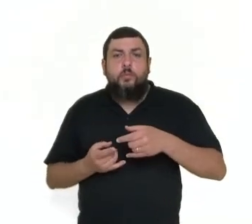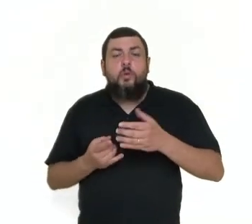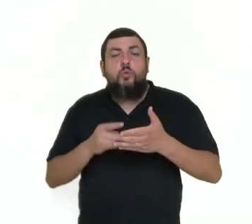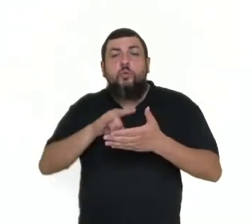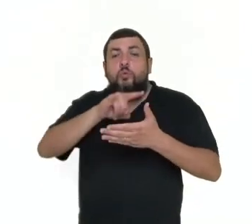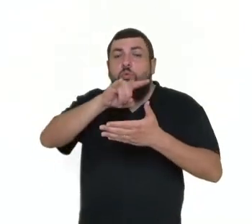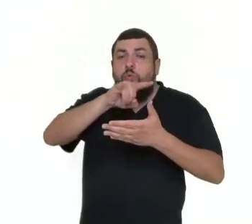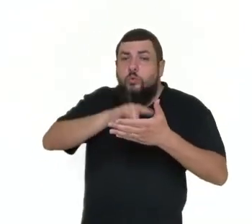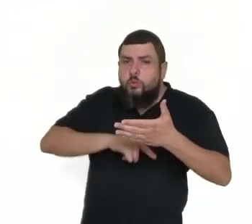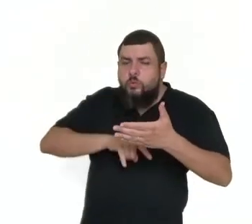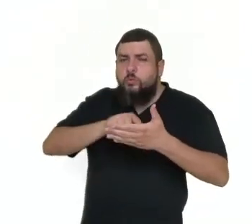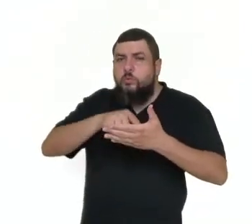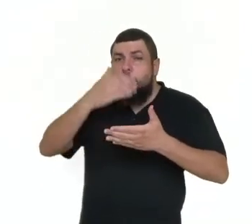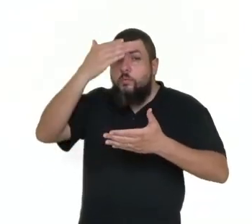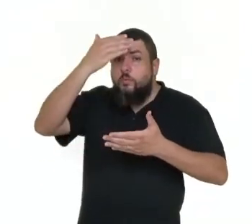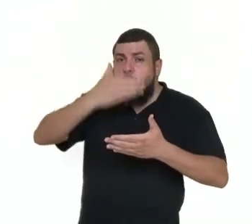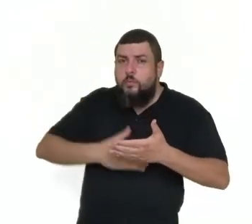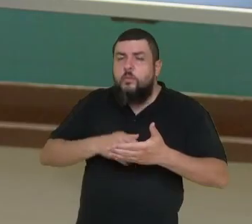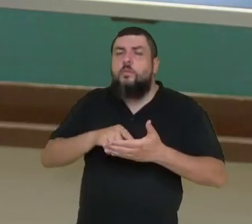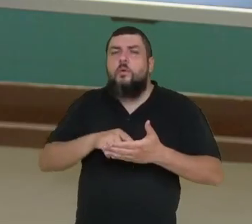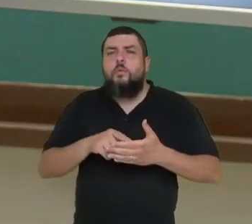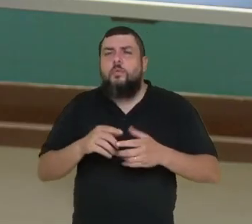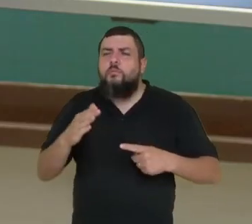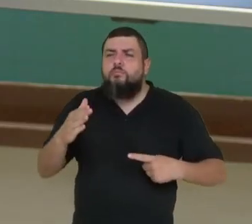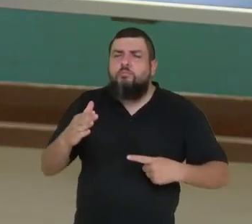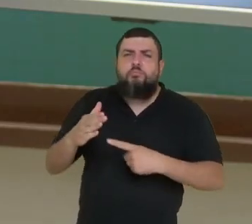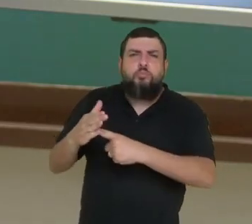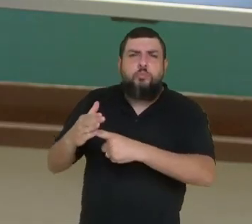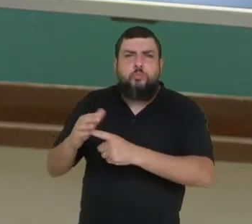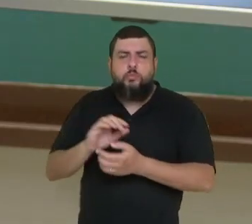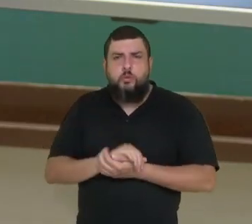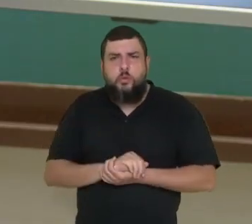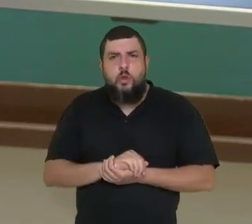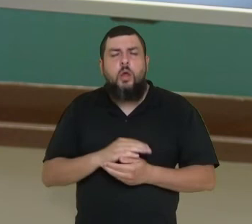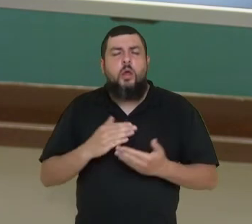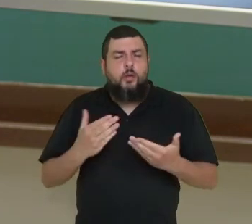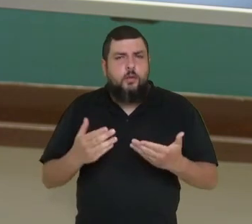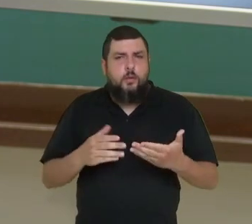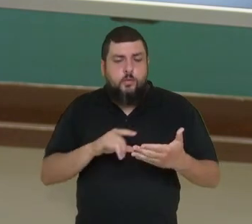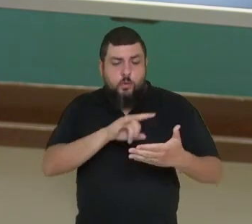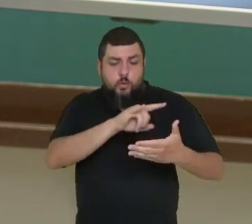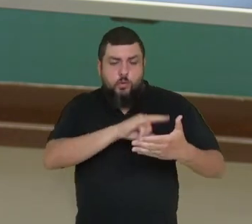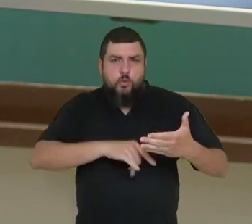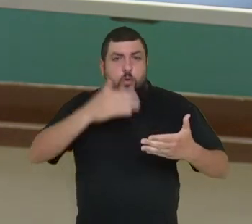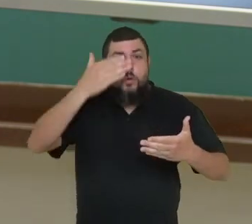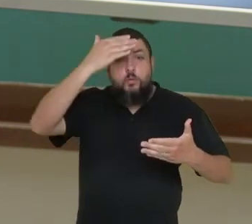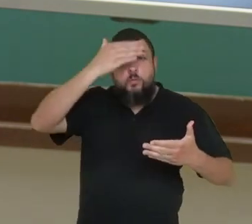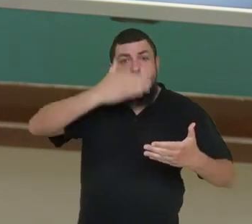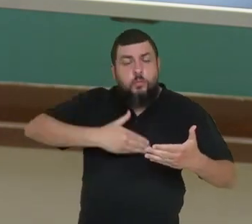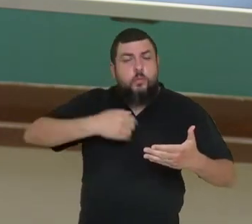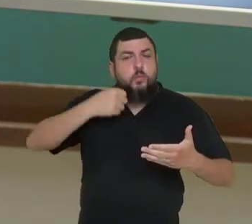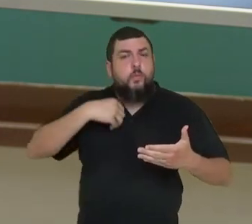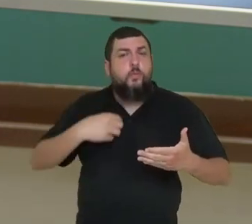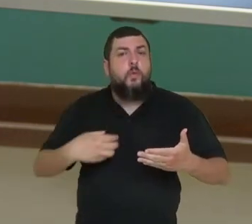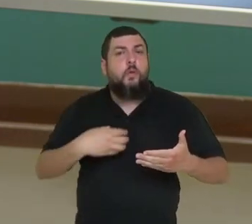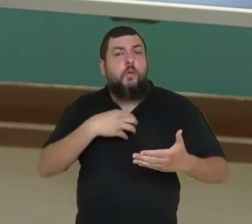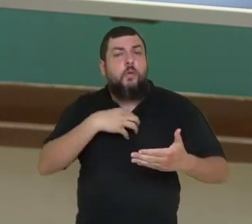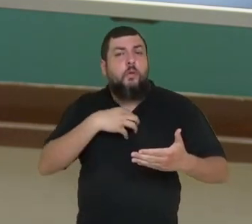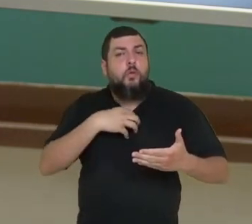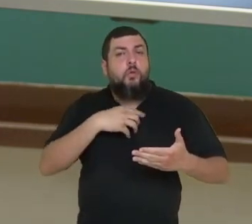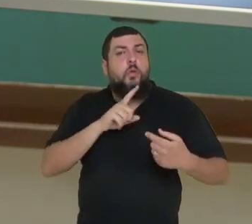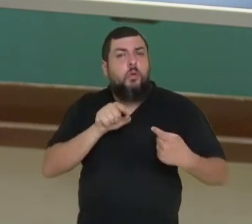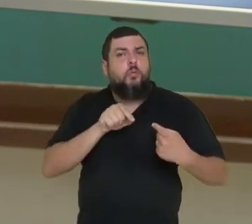ele tem um documento comprobatório que o possibilita, né, comprovar de uma forma legal a